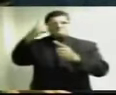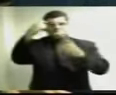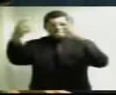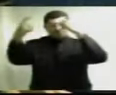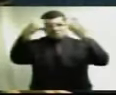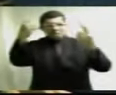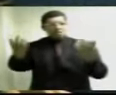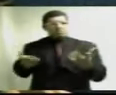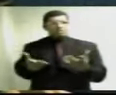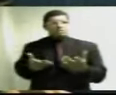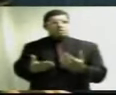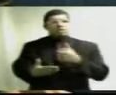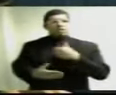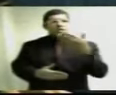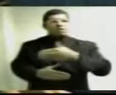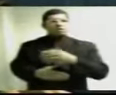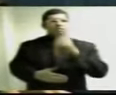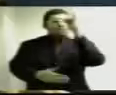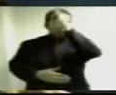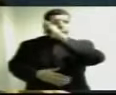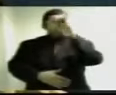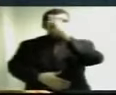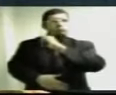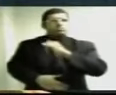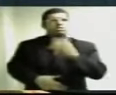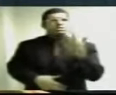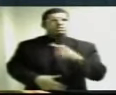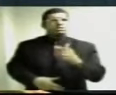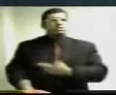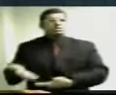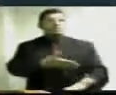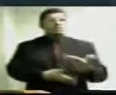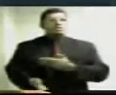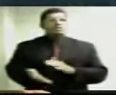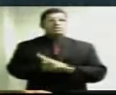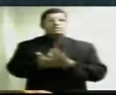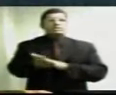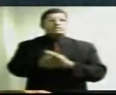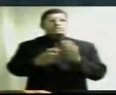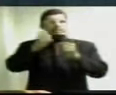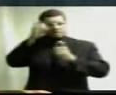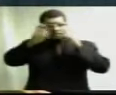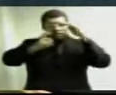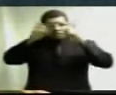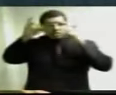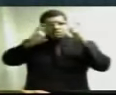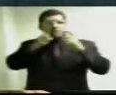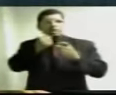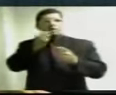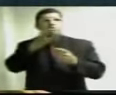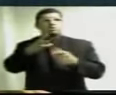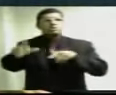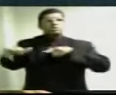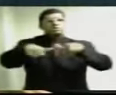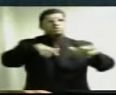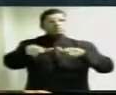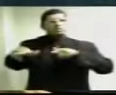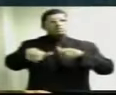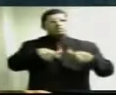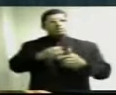ou de vandalismo. Esses idiotas não simbolizam e não expressam o